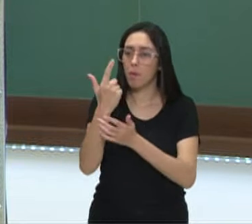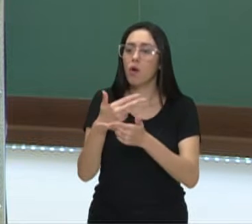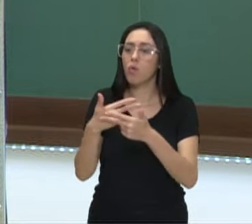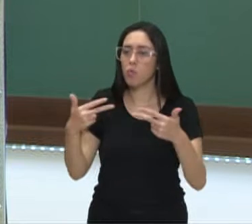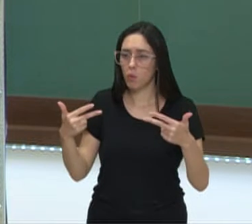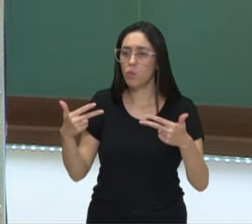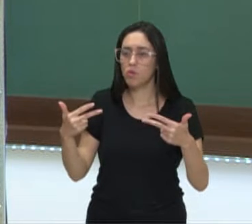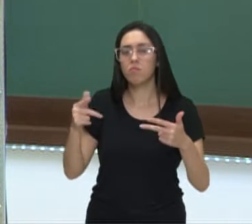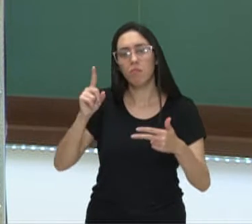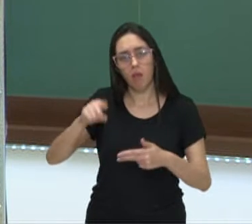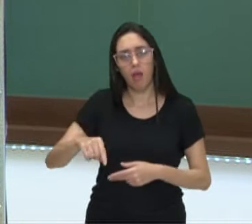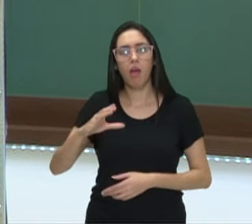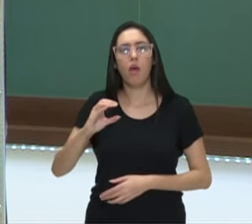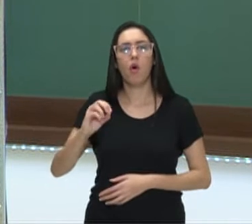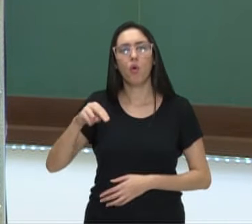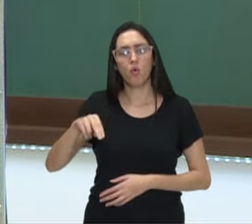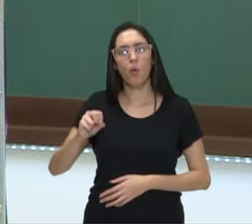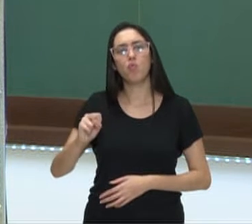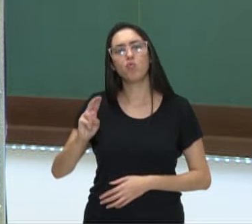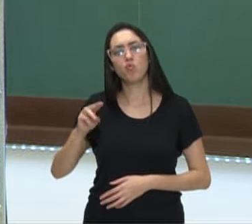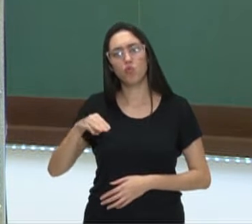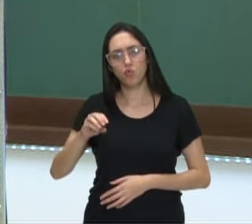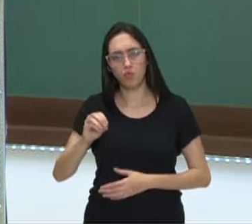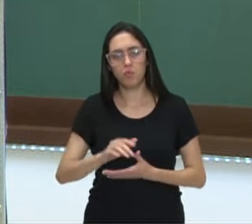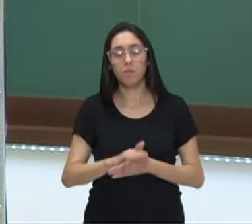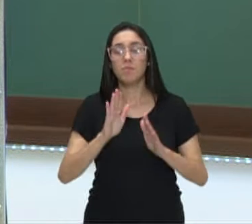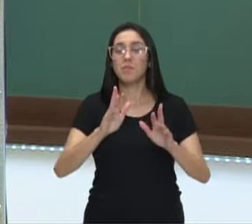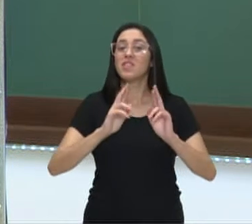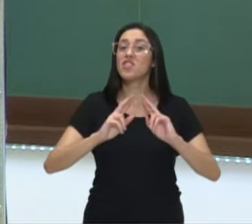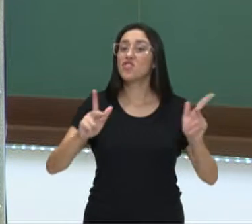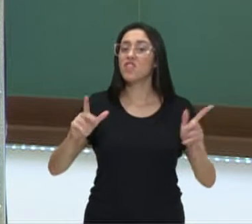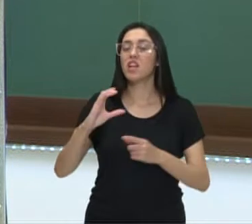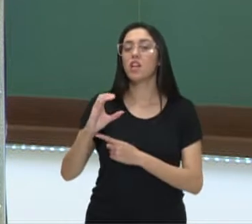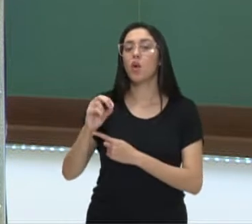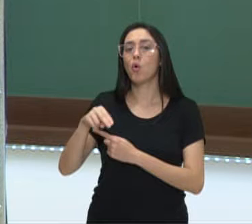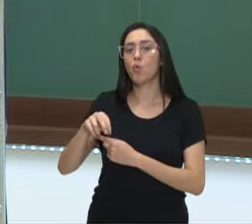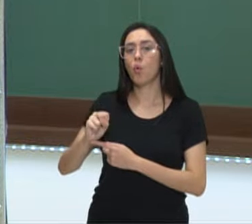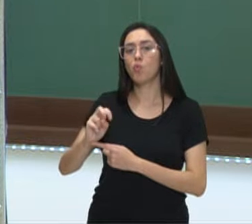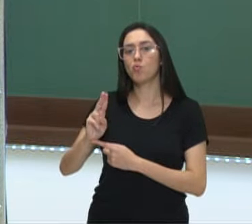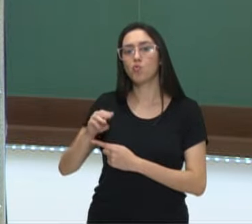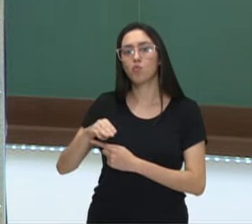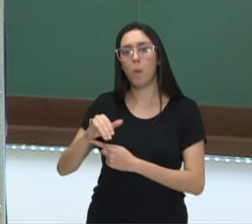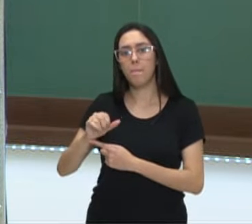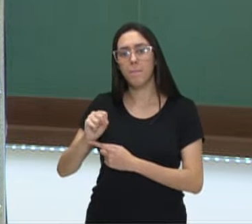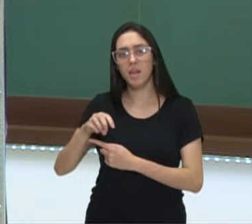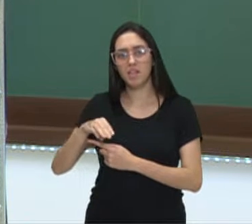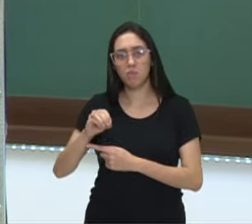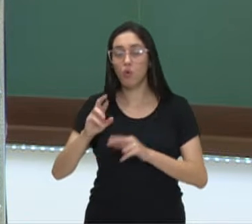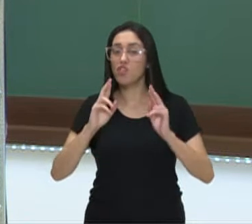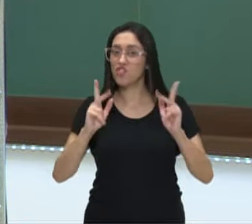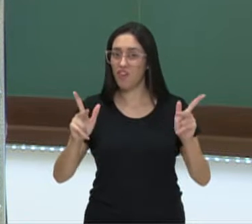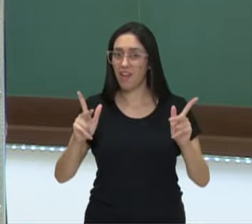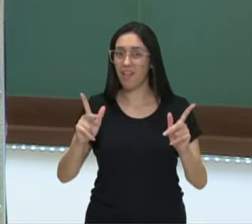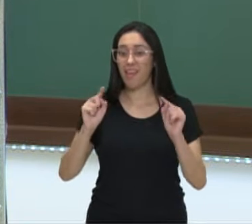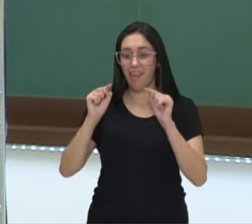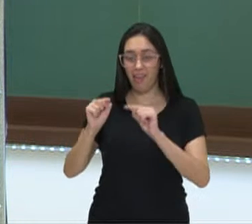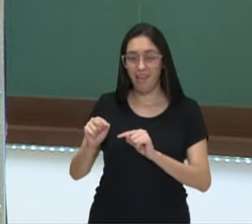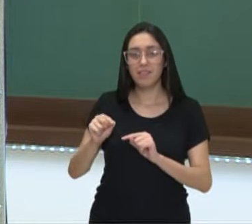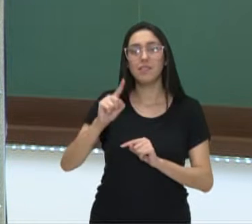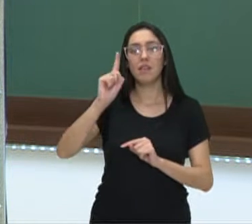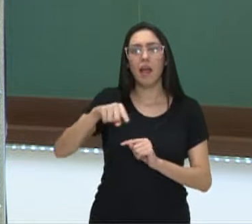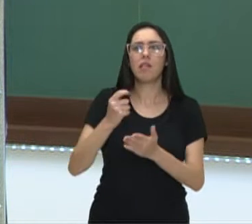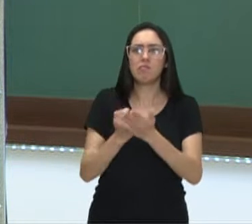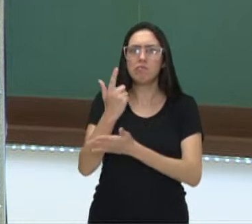nós estamos consumindo. O que é muito diferente de consumismo, pois o consumismo está associado ao consumo